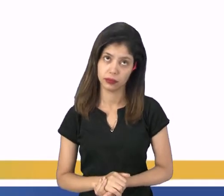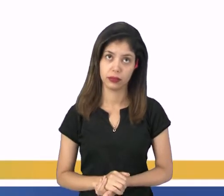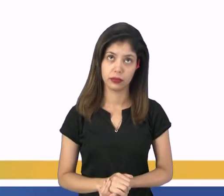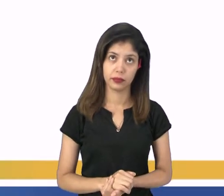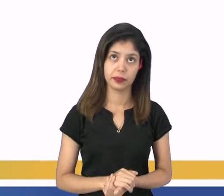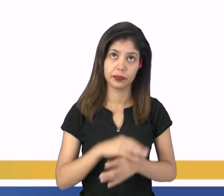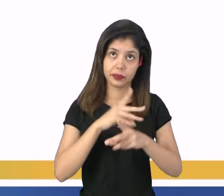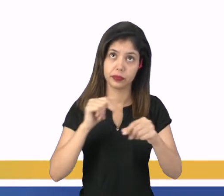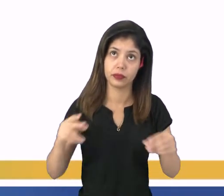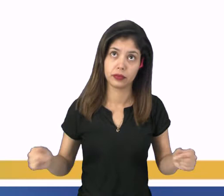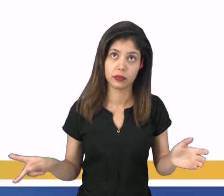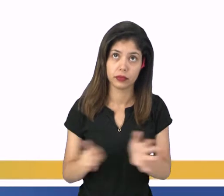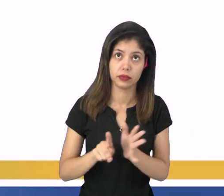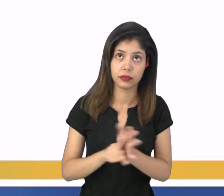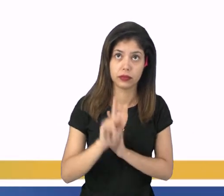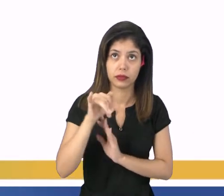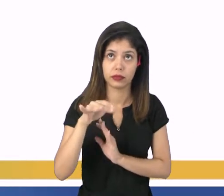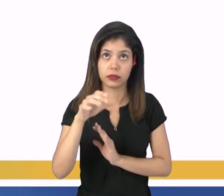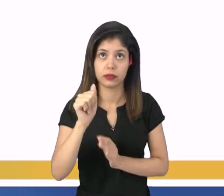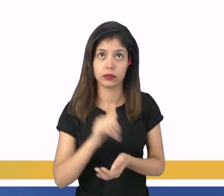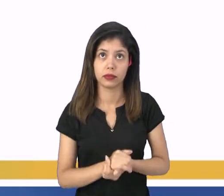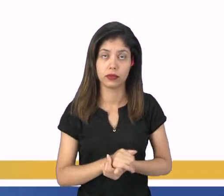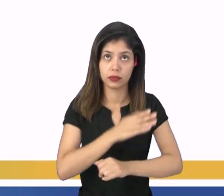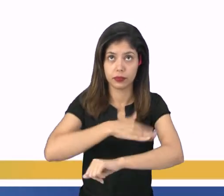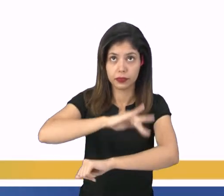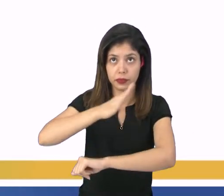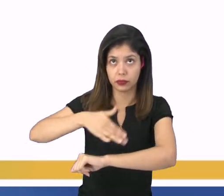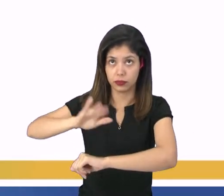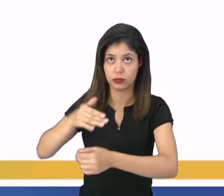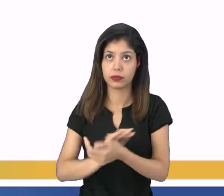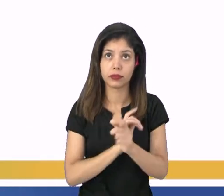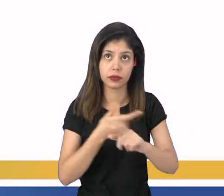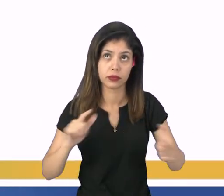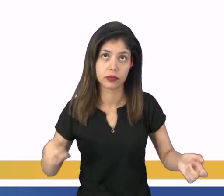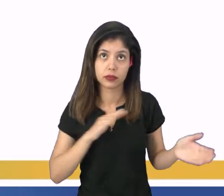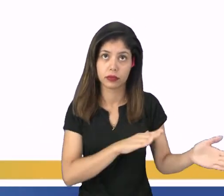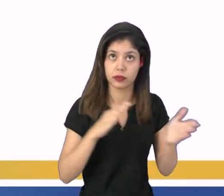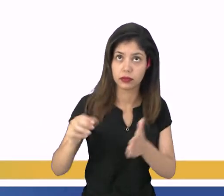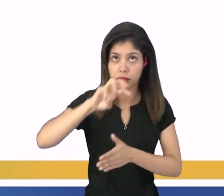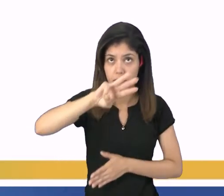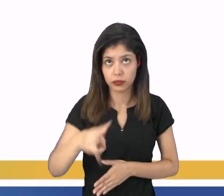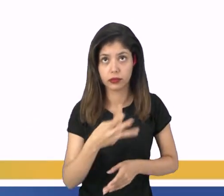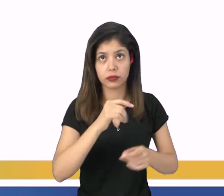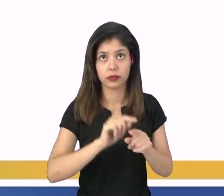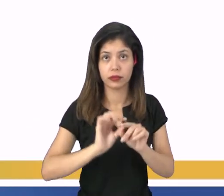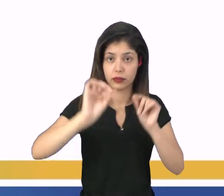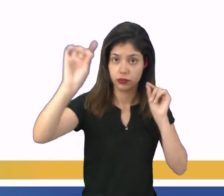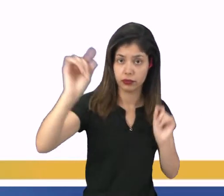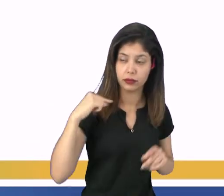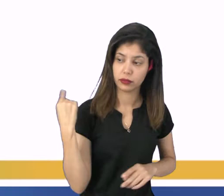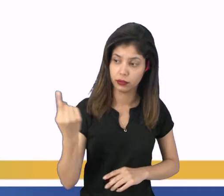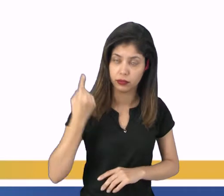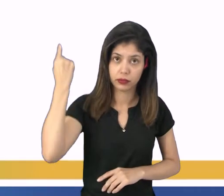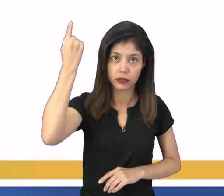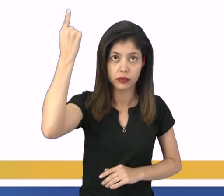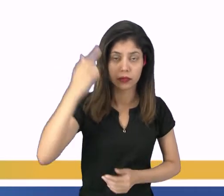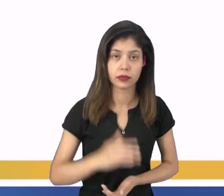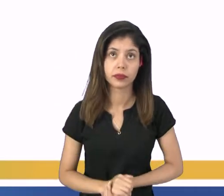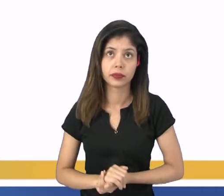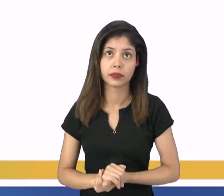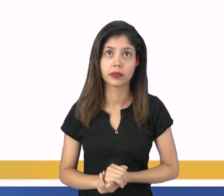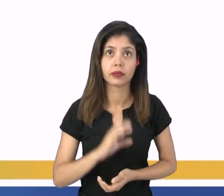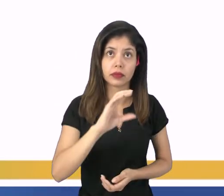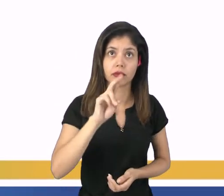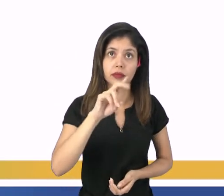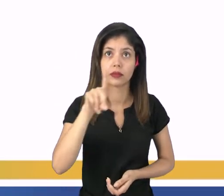As terras habitadas pelos Incas eram montanhosas, A maior parte com mais de 3.000 metros de altitude, certo? Cusco é a